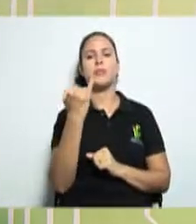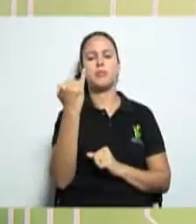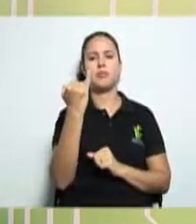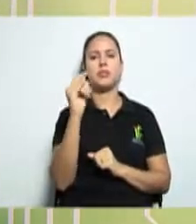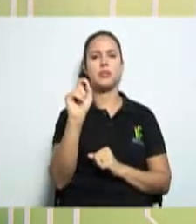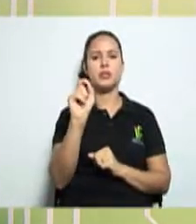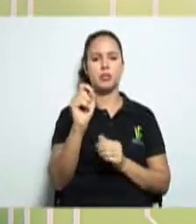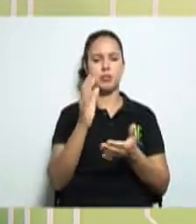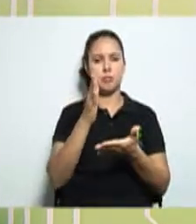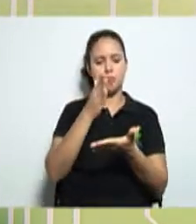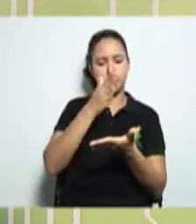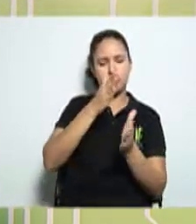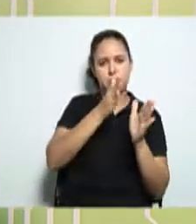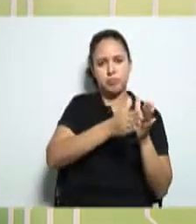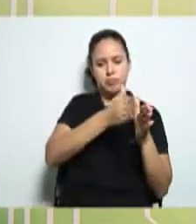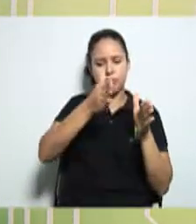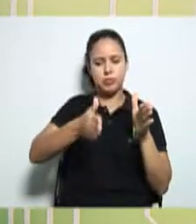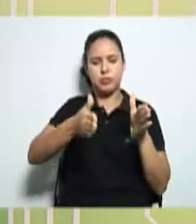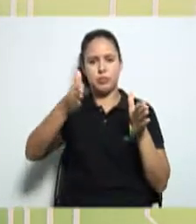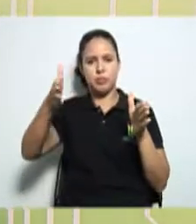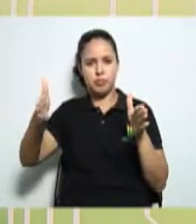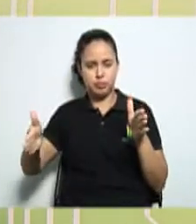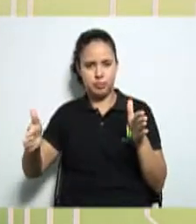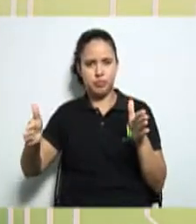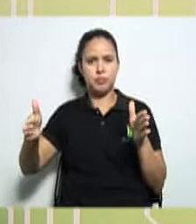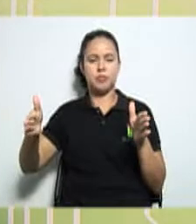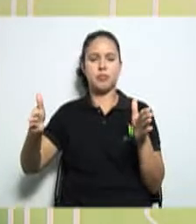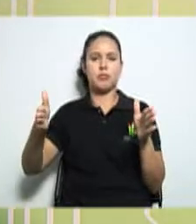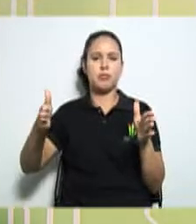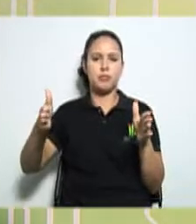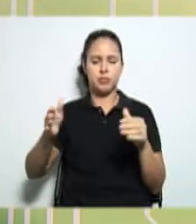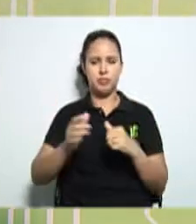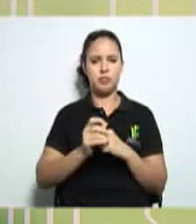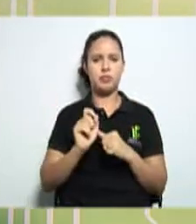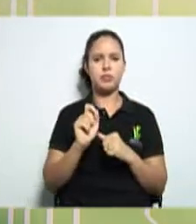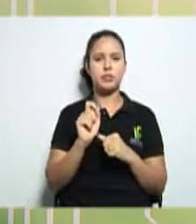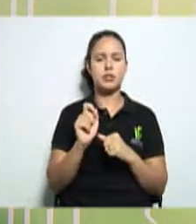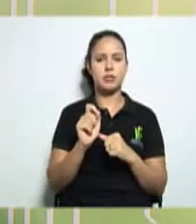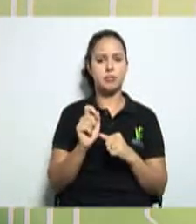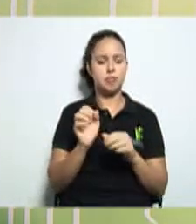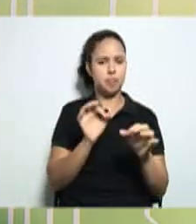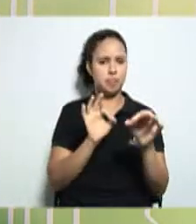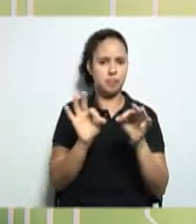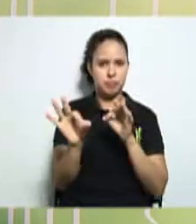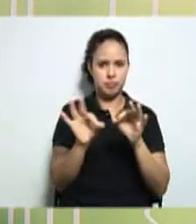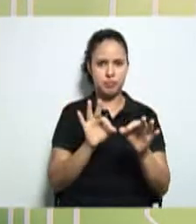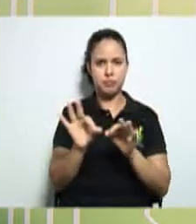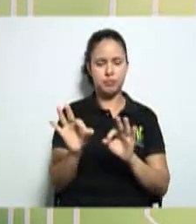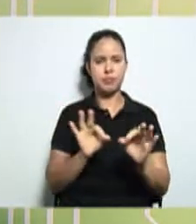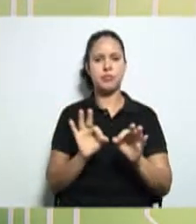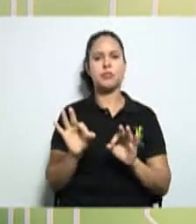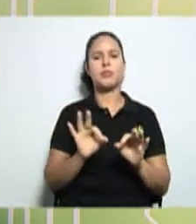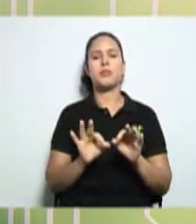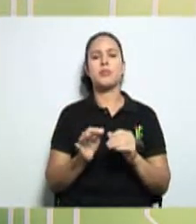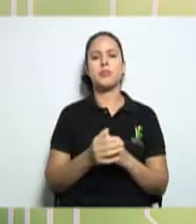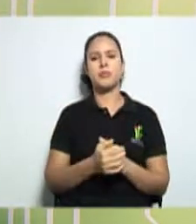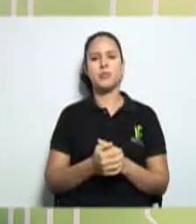por setores e também fazer essa questão, vai ficar mais organizado e faz com